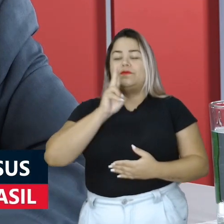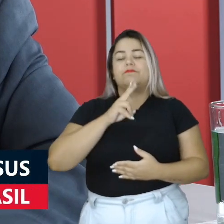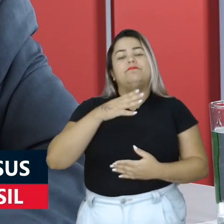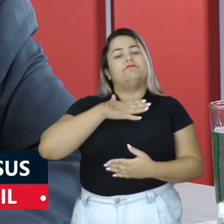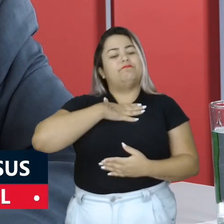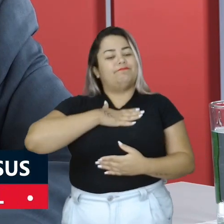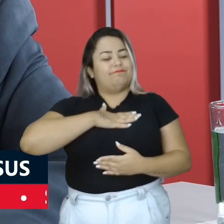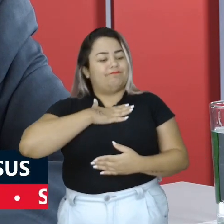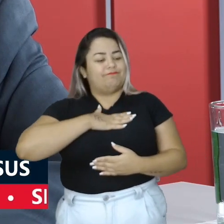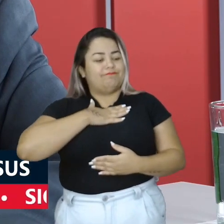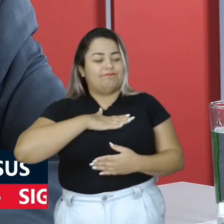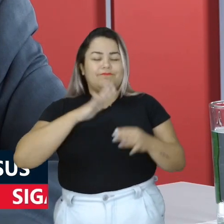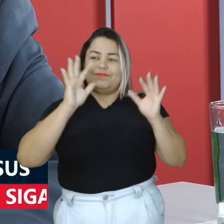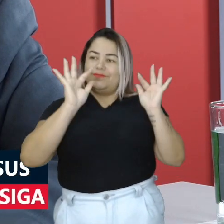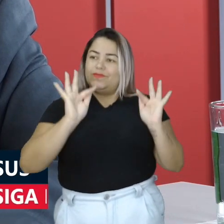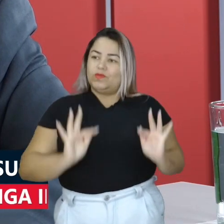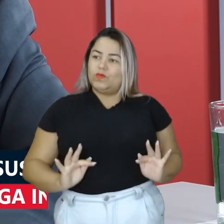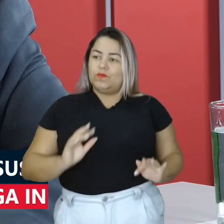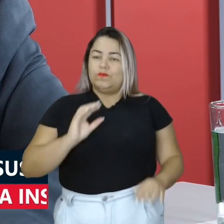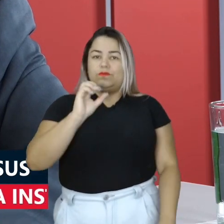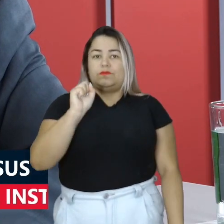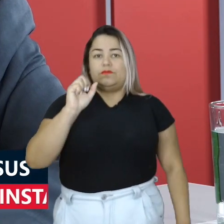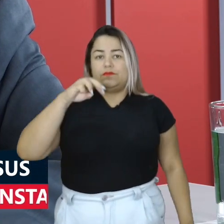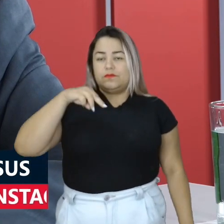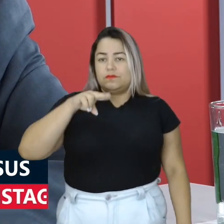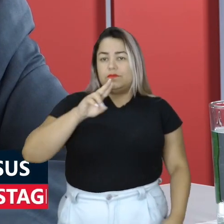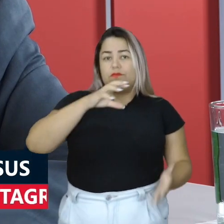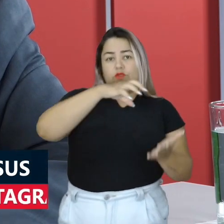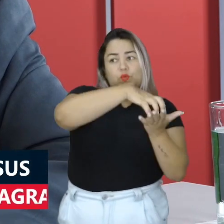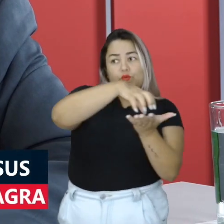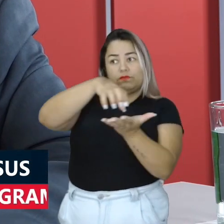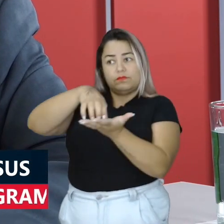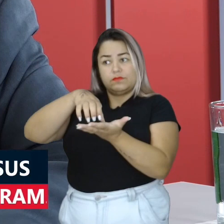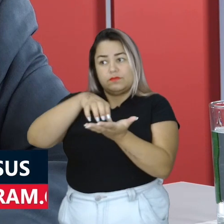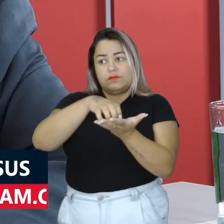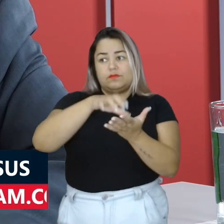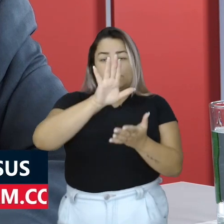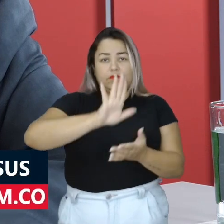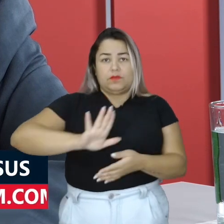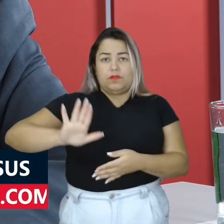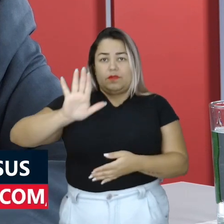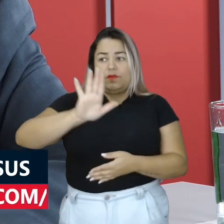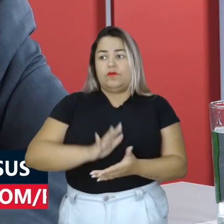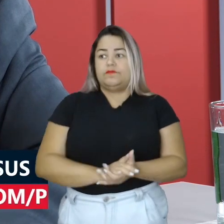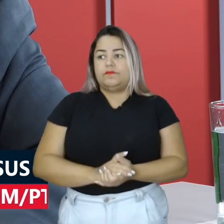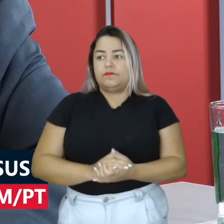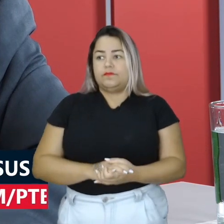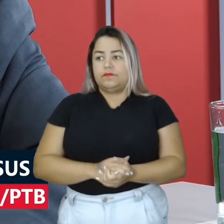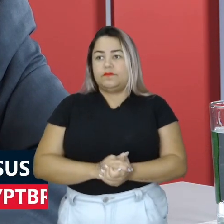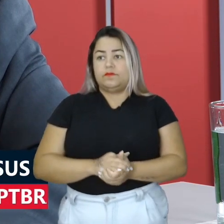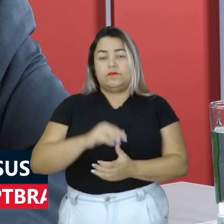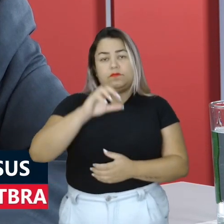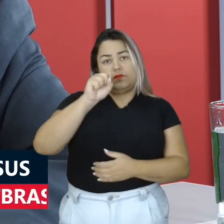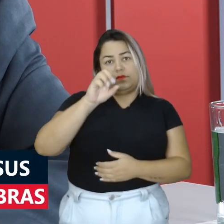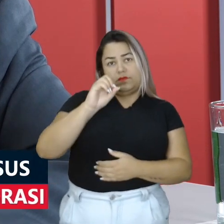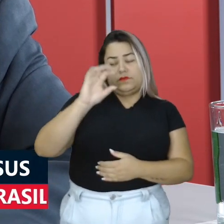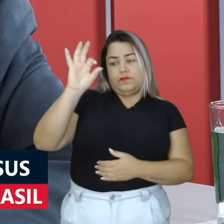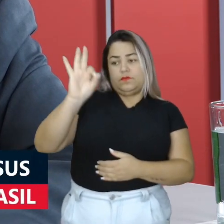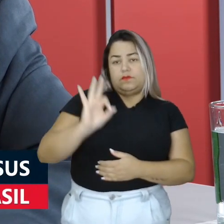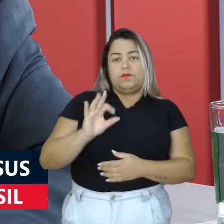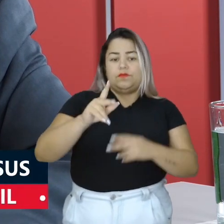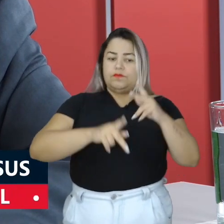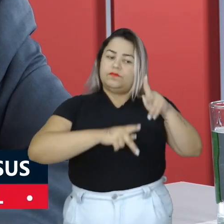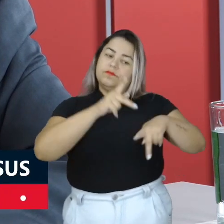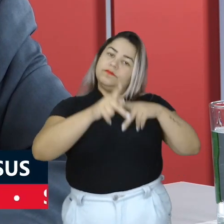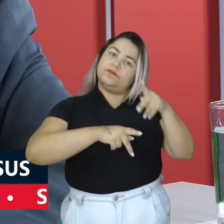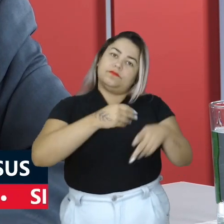satisfeito de ver o SAMU em todo o território nacional hoje, quase cobertura. Já temos mais de 80% da população